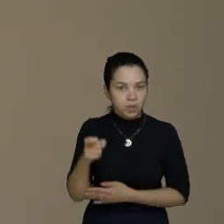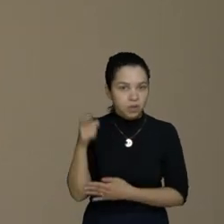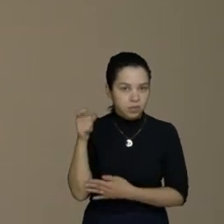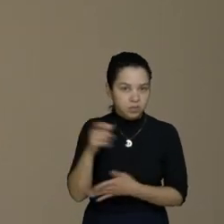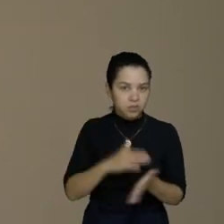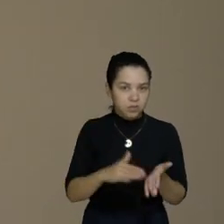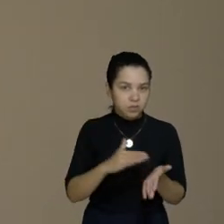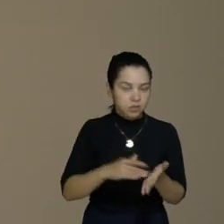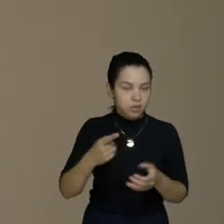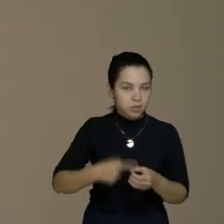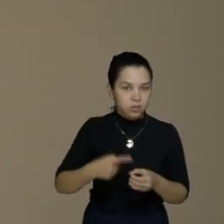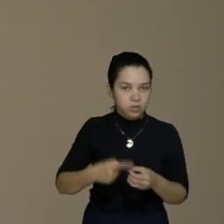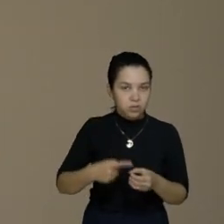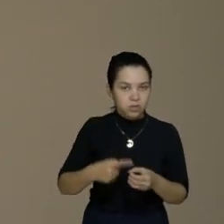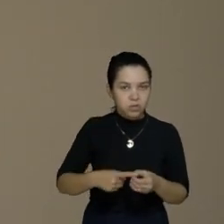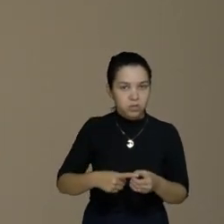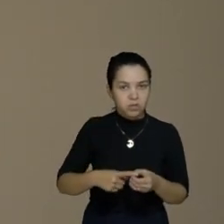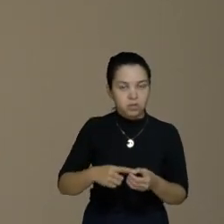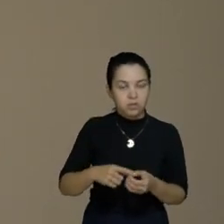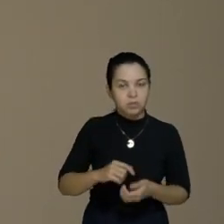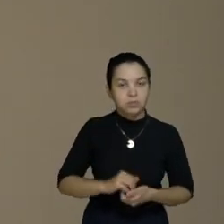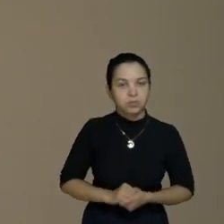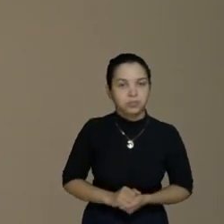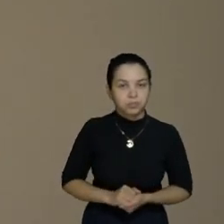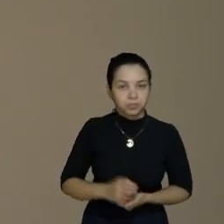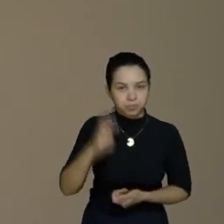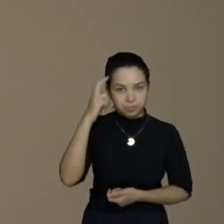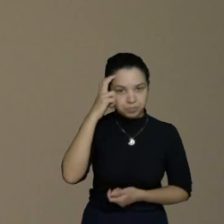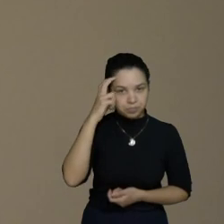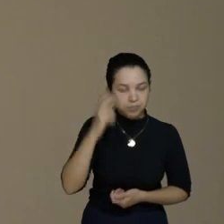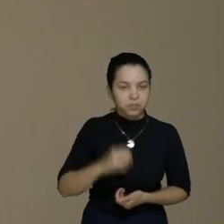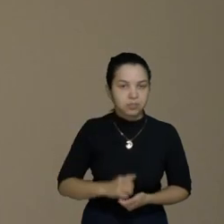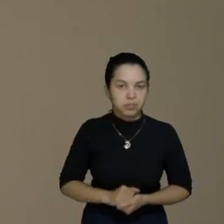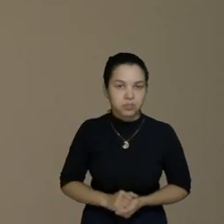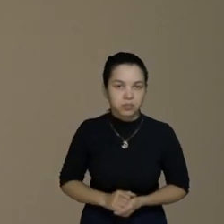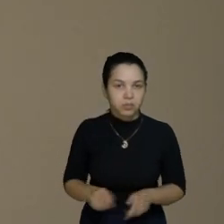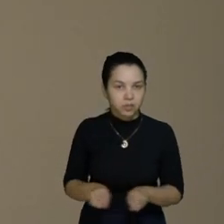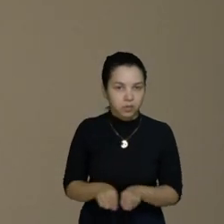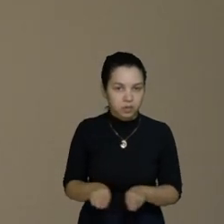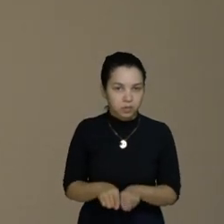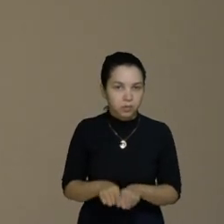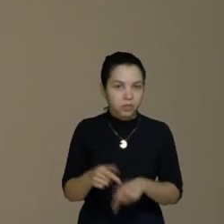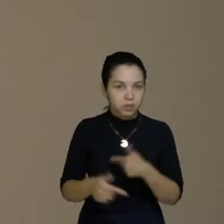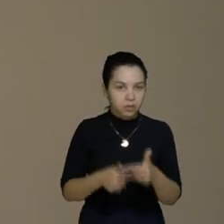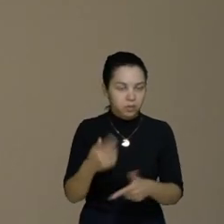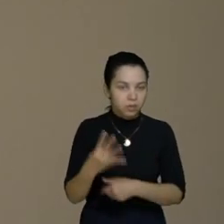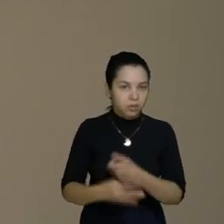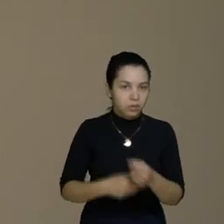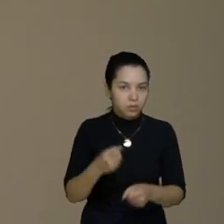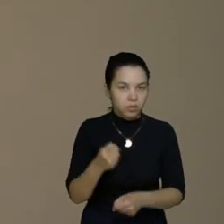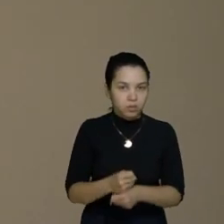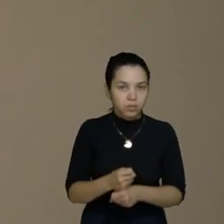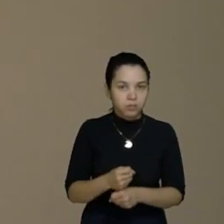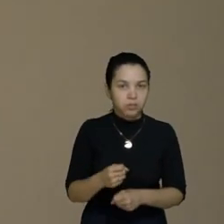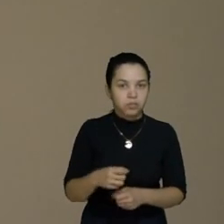de Educação e Cultura de Bossoroca no Rio Grande do Sul e a atua há 4 anos no núcleo